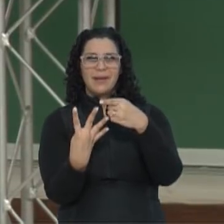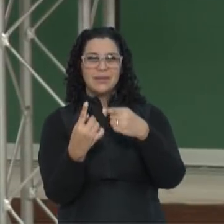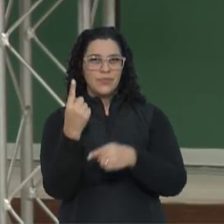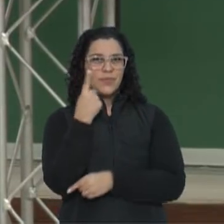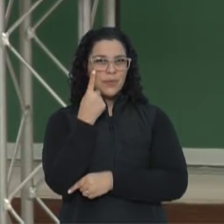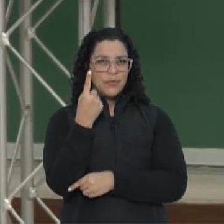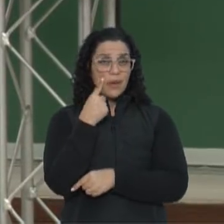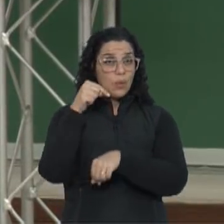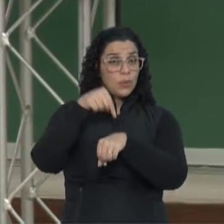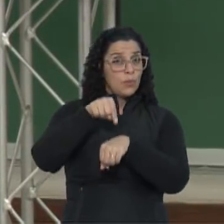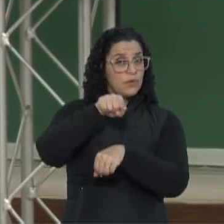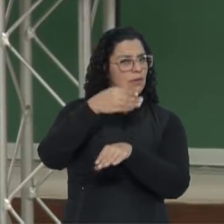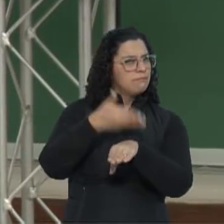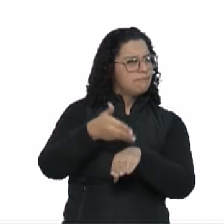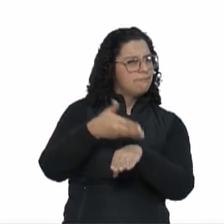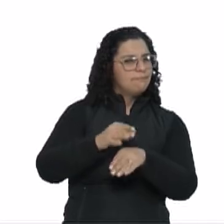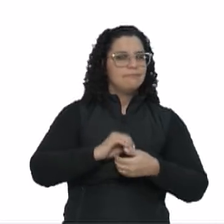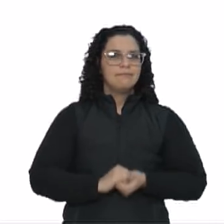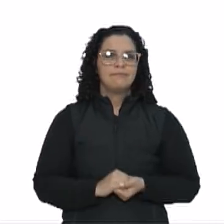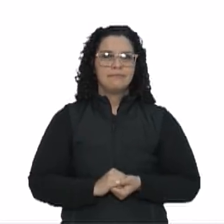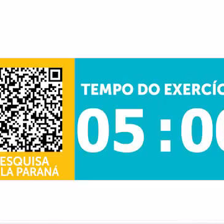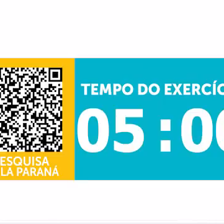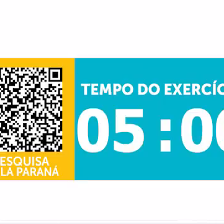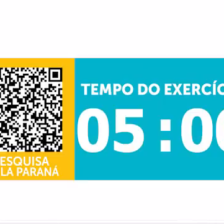Vamos lá, um tempo para vocês.